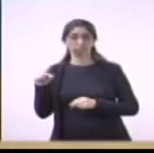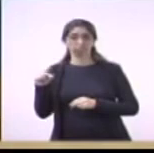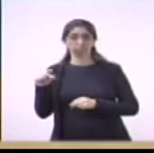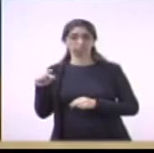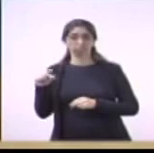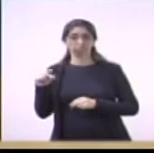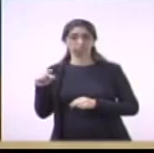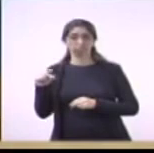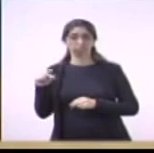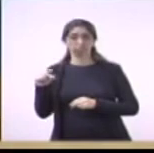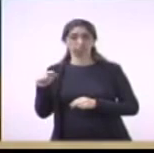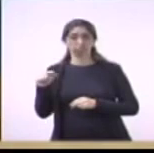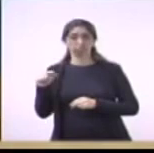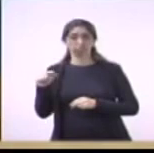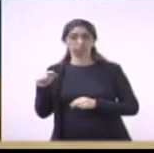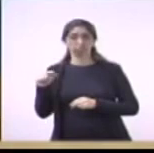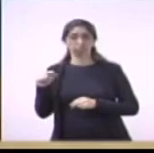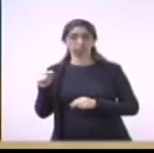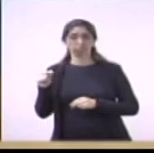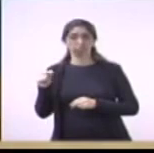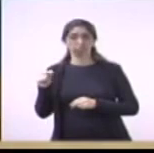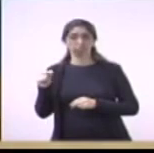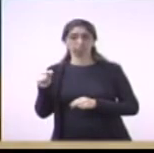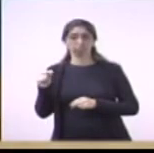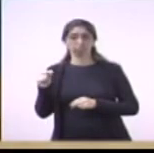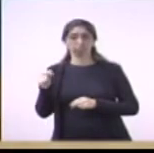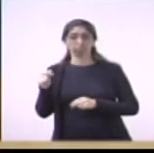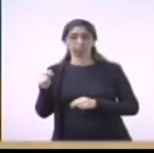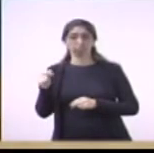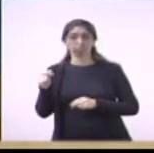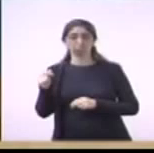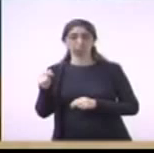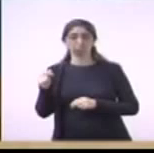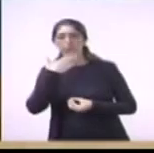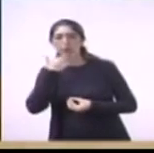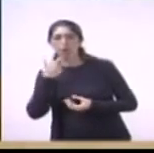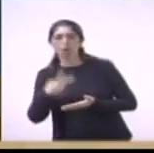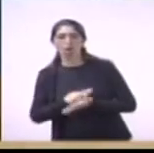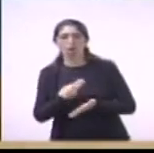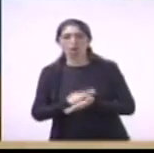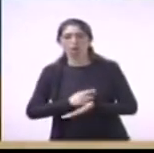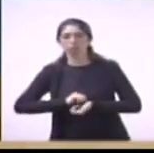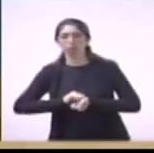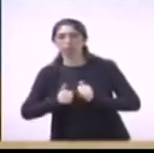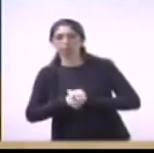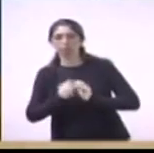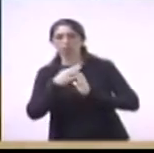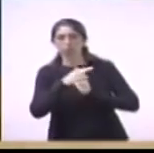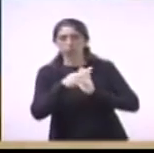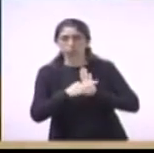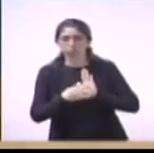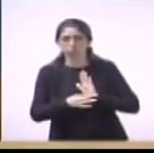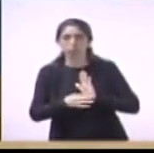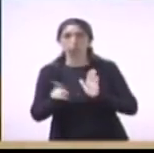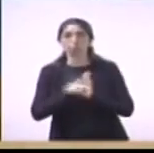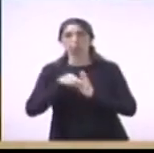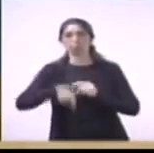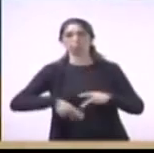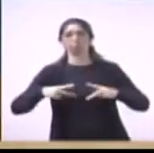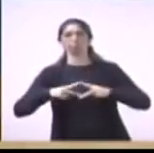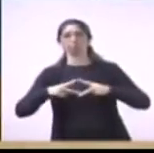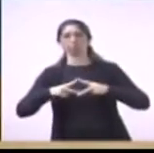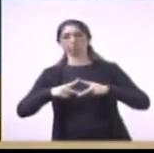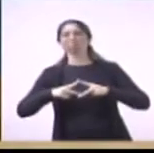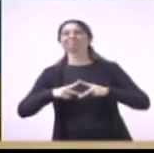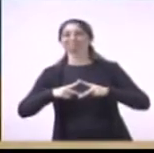saber da existência da lei, quais os pontos falhos da lei, para ele poder adequar de Paulínia da melhor maneira possível. E essa